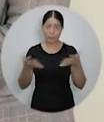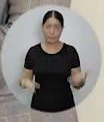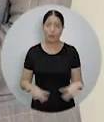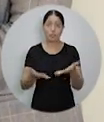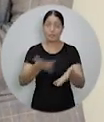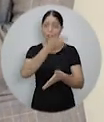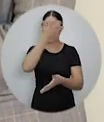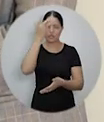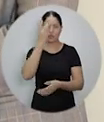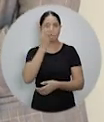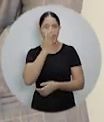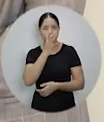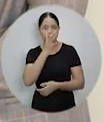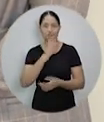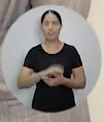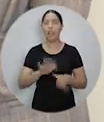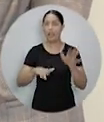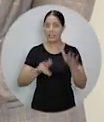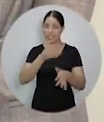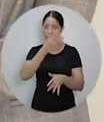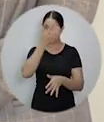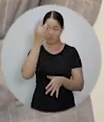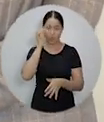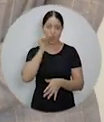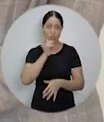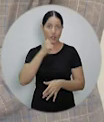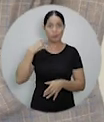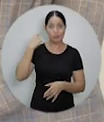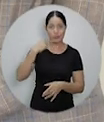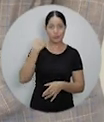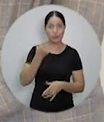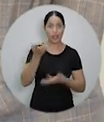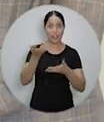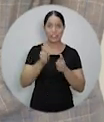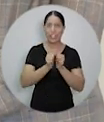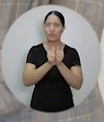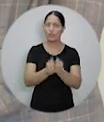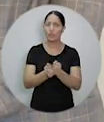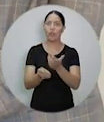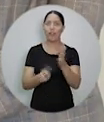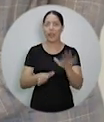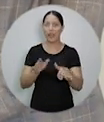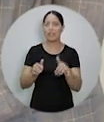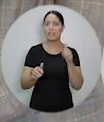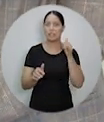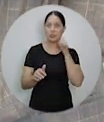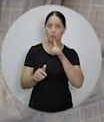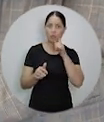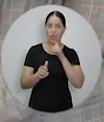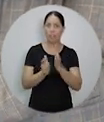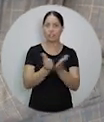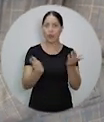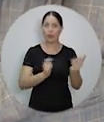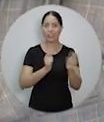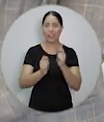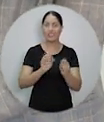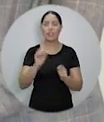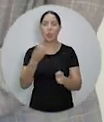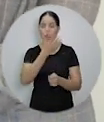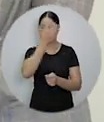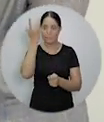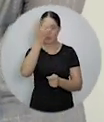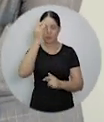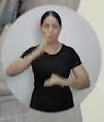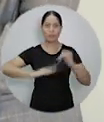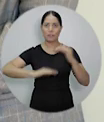pedir também para motivar quem está assistindo a gente. Talvez uma advogada queira seguir esses passos, uma jornalista ou até